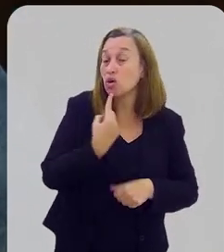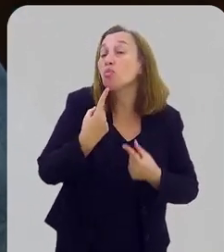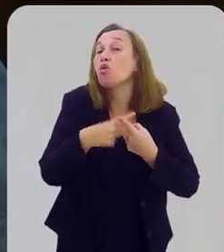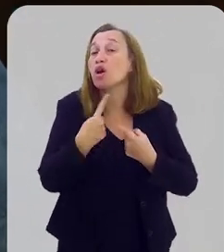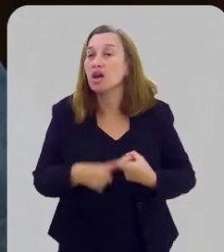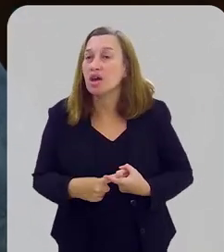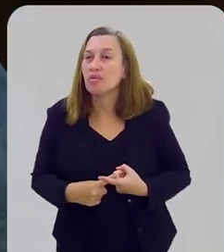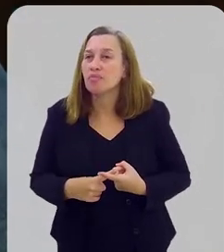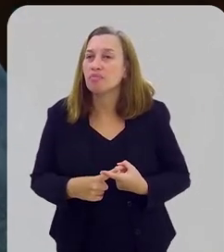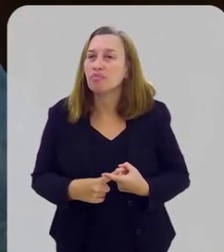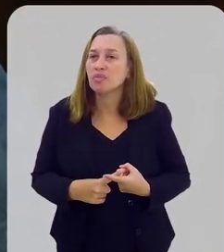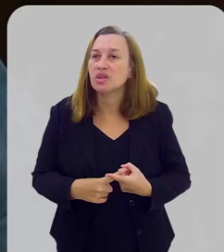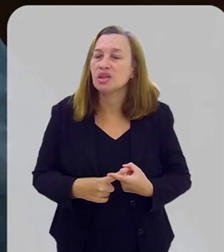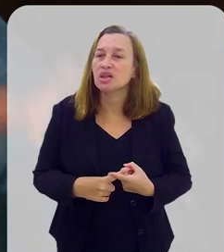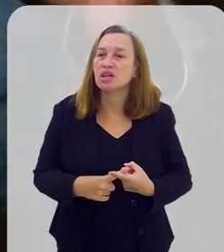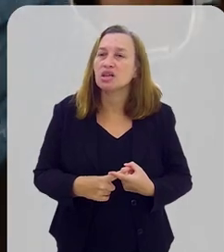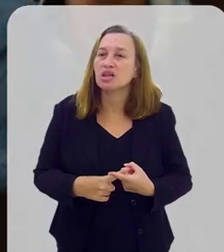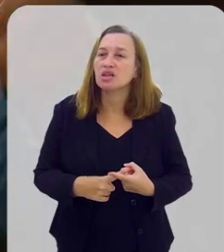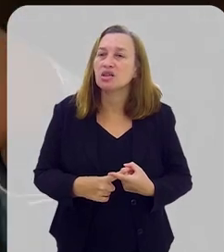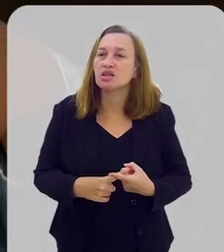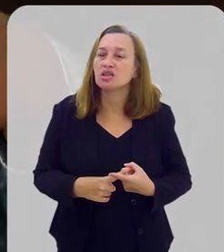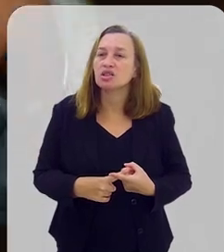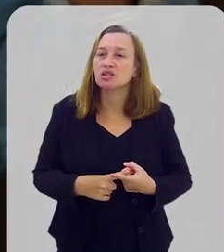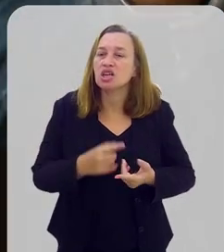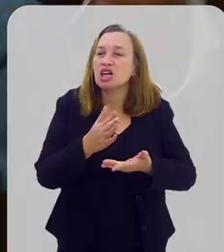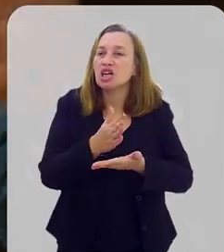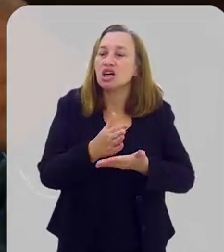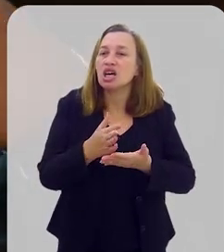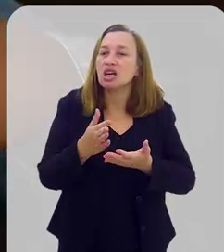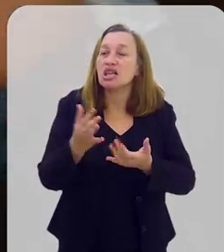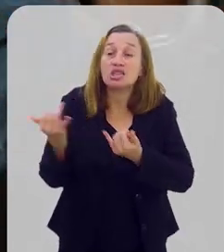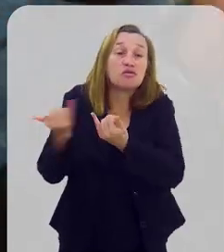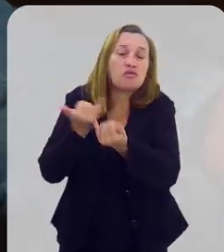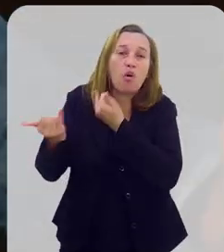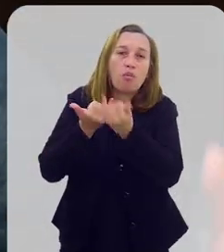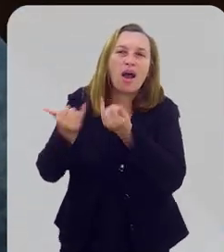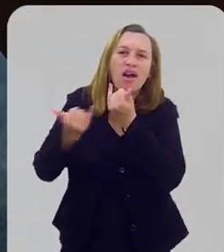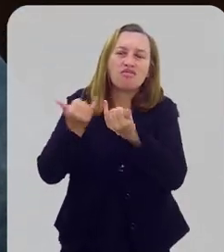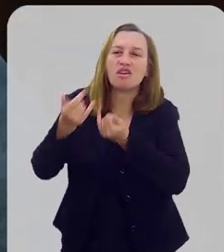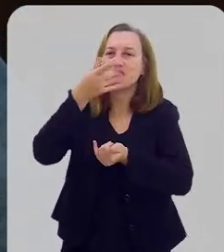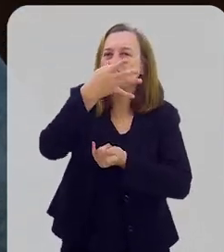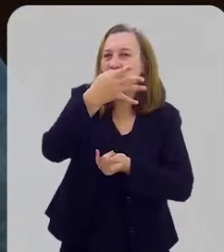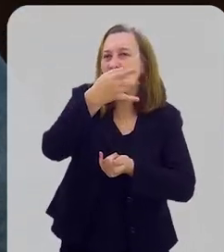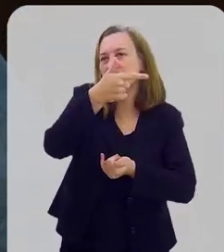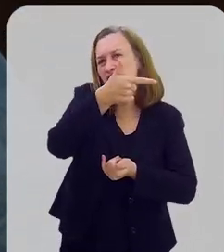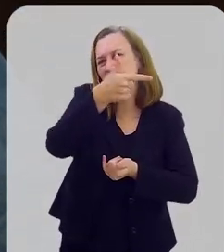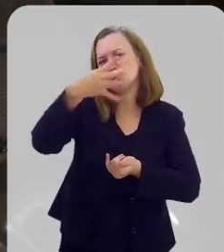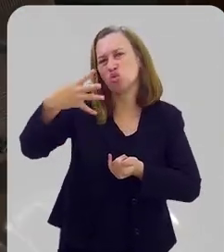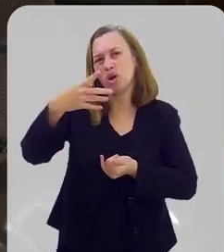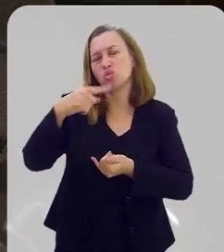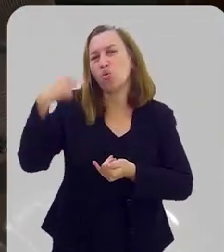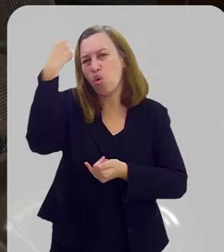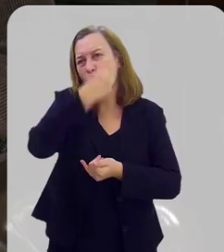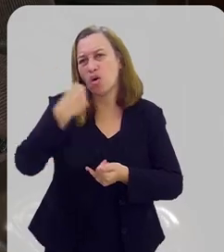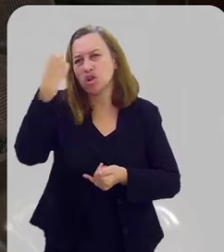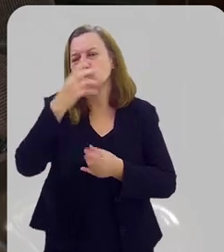gente porque eles dividiam 24 horas o que estava acontecendo naquele momento